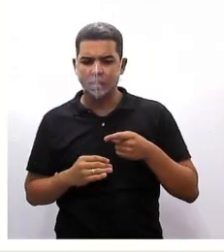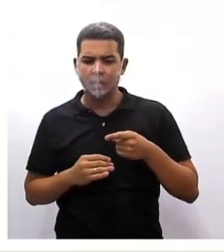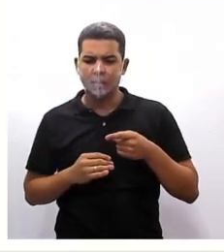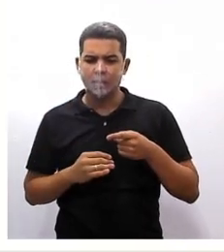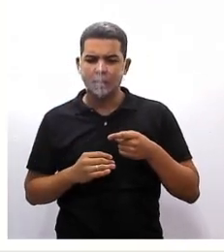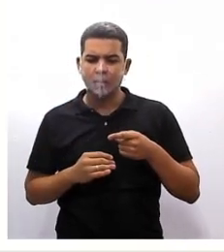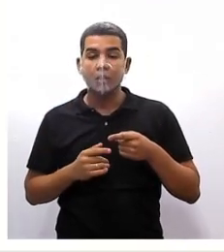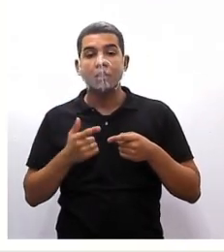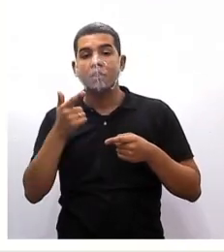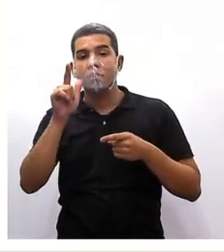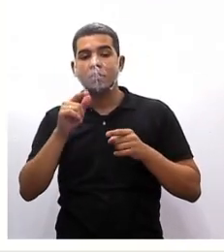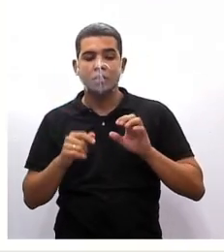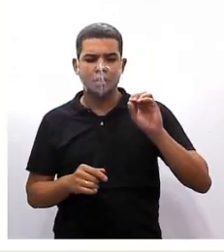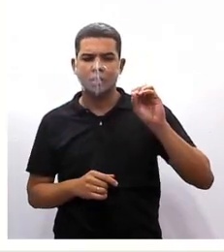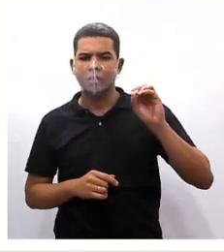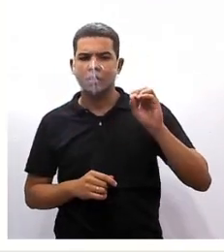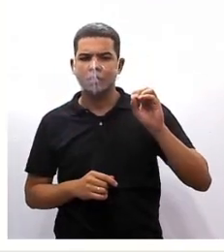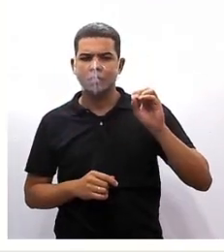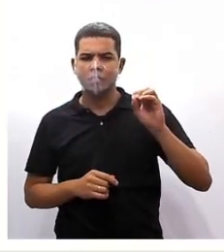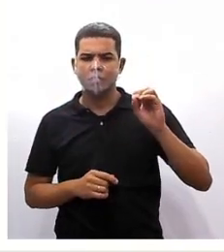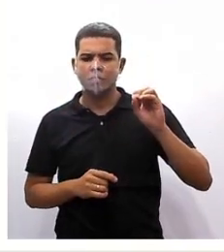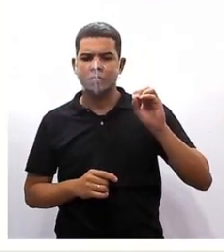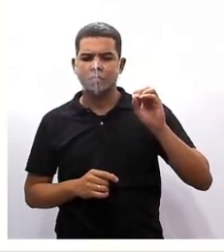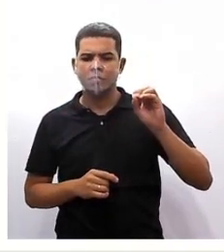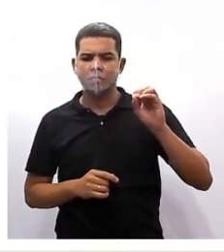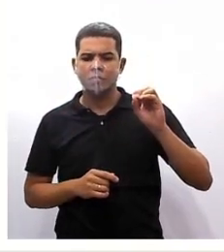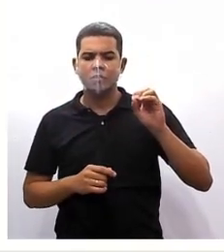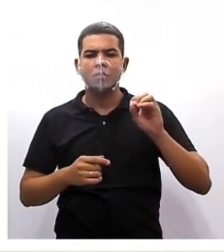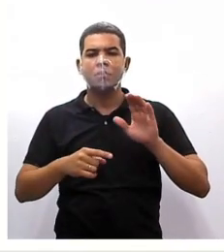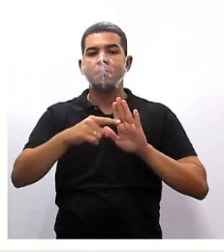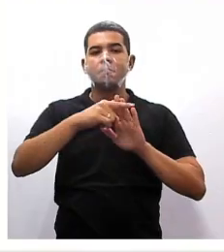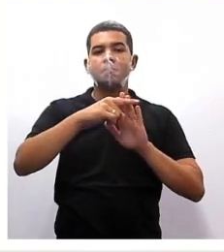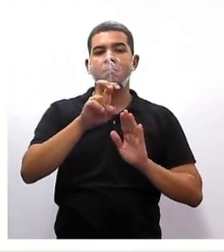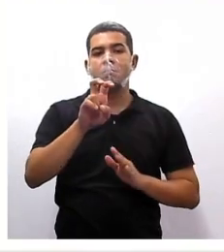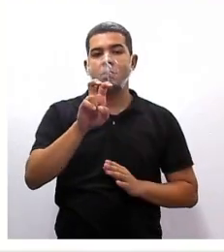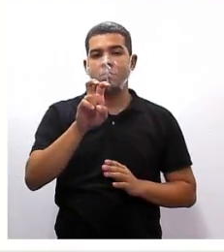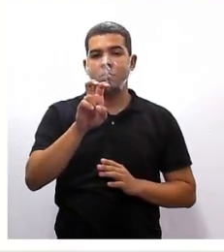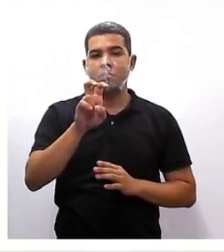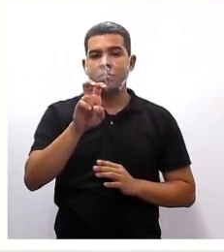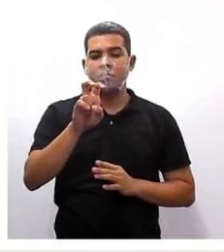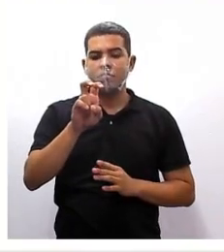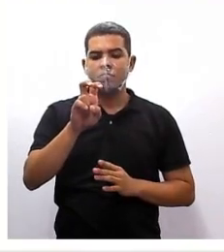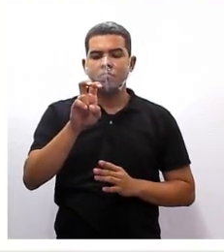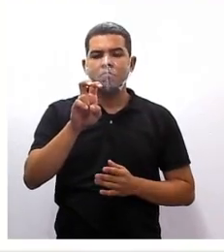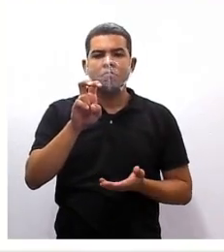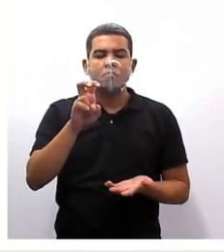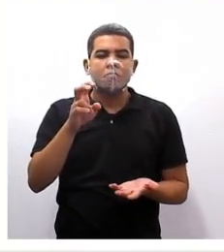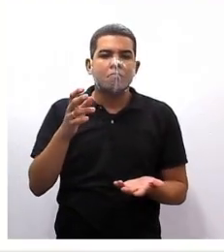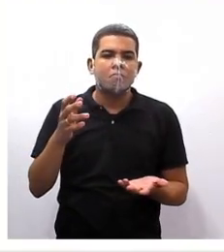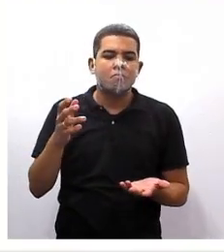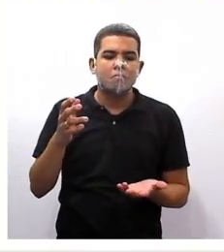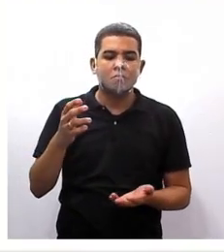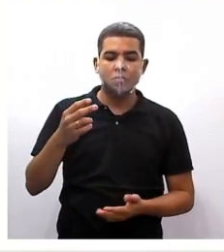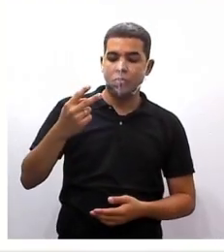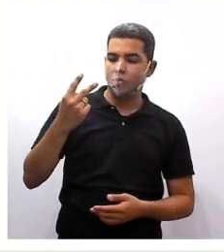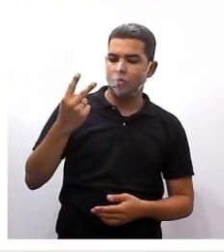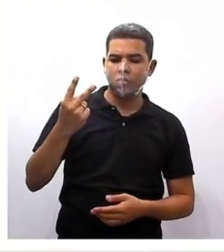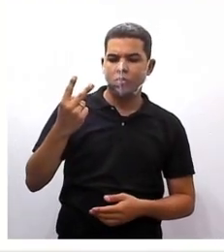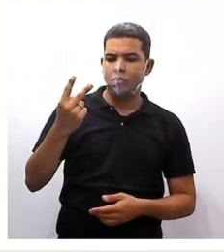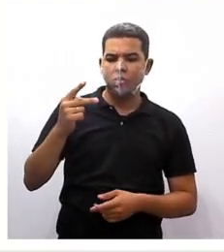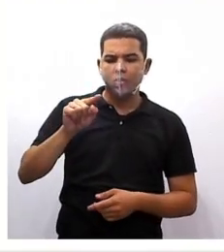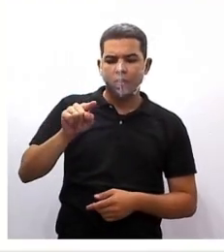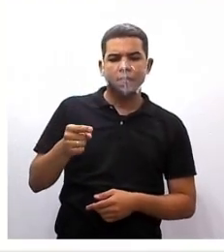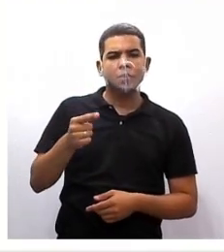o outro número agora, o 0. Outro número, menos 5. Então, ó, veja que o 2 não tem